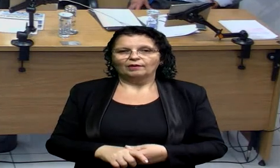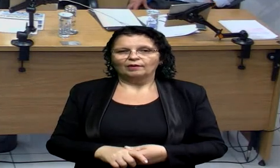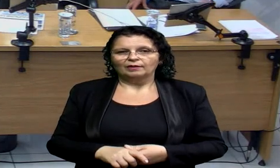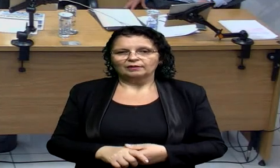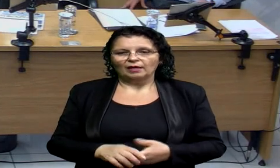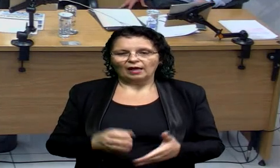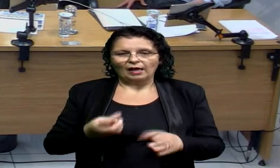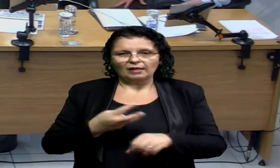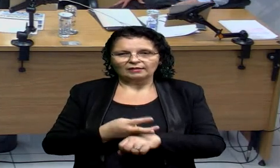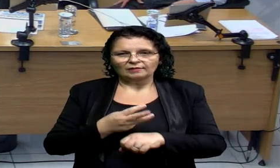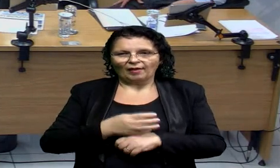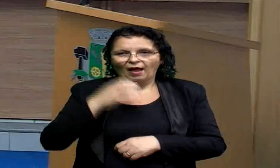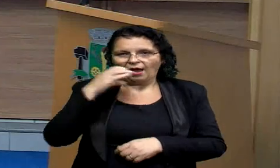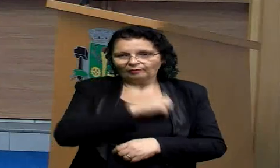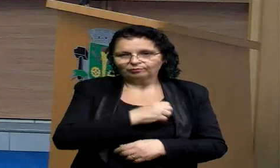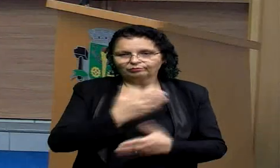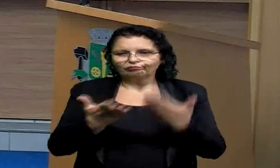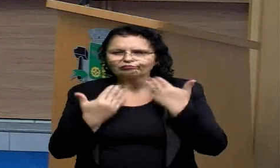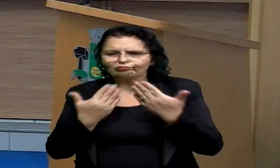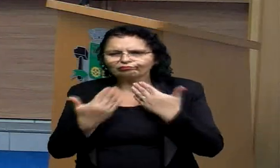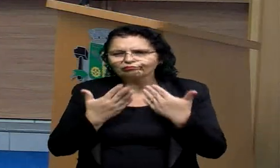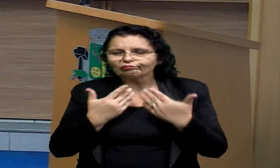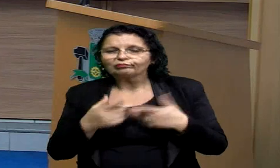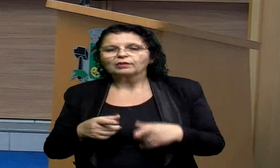o WhatsApp dele é na língua